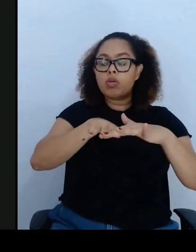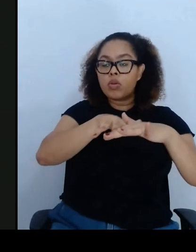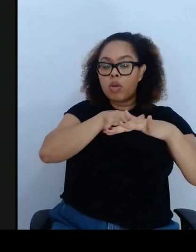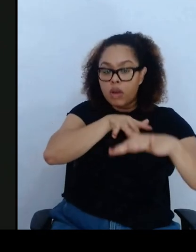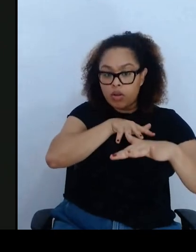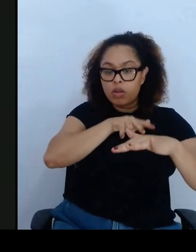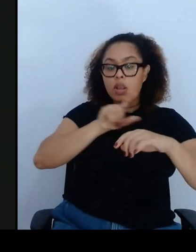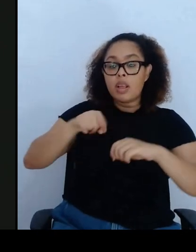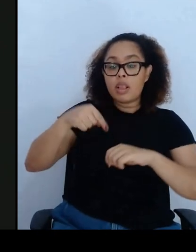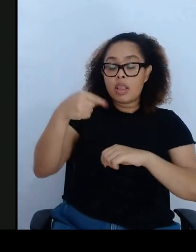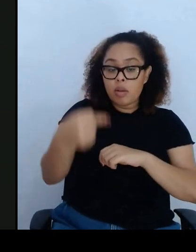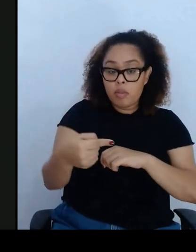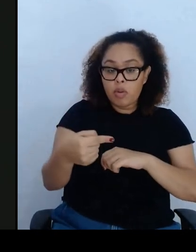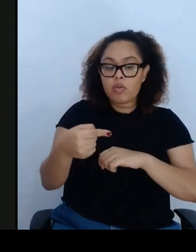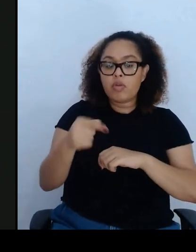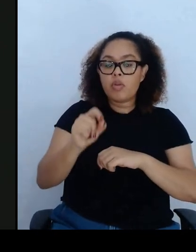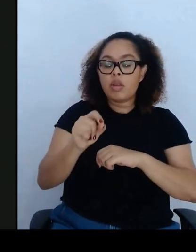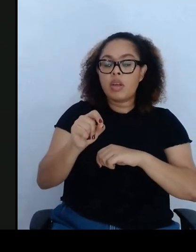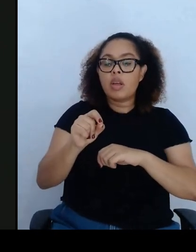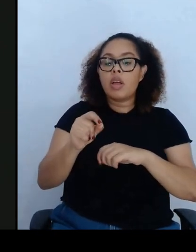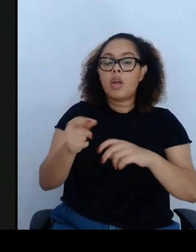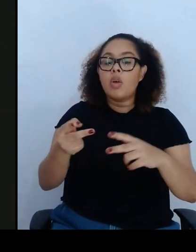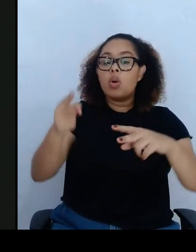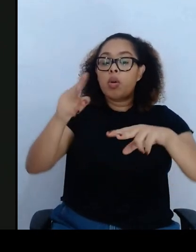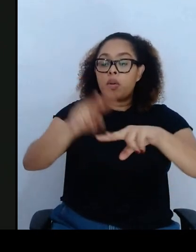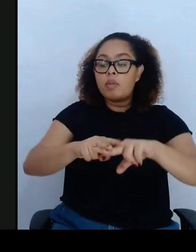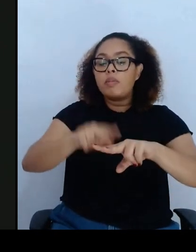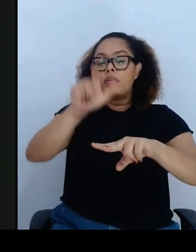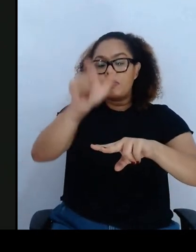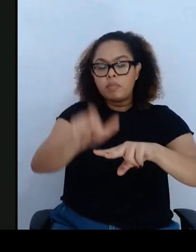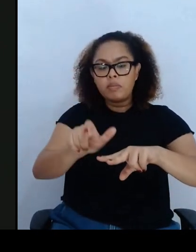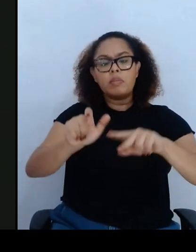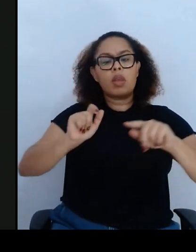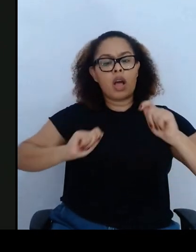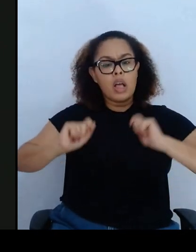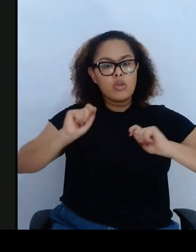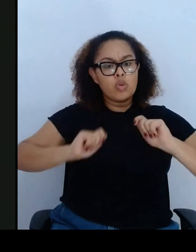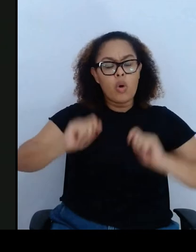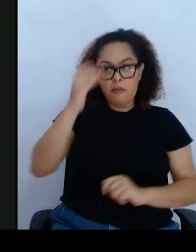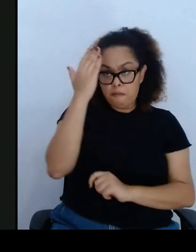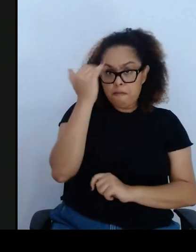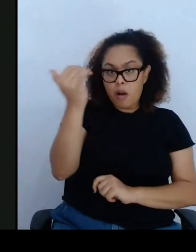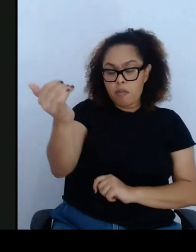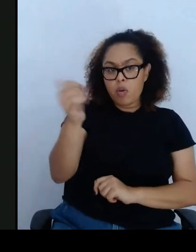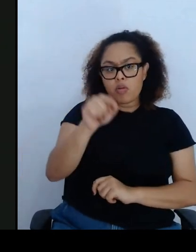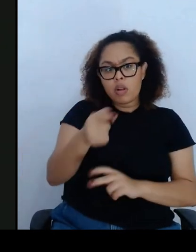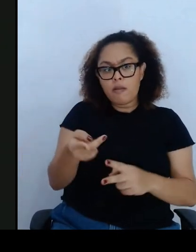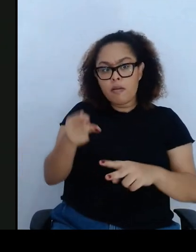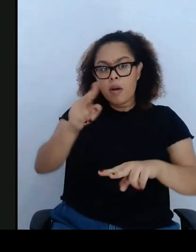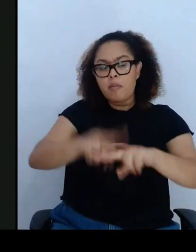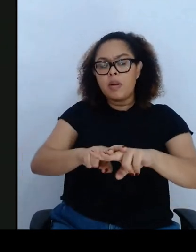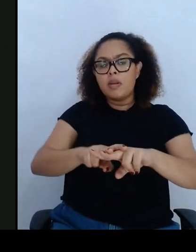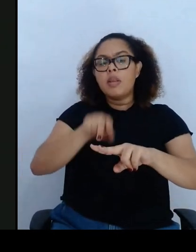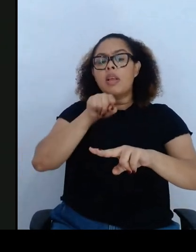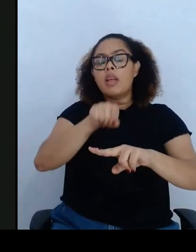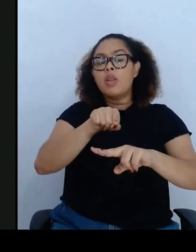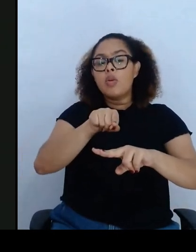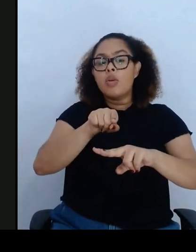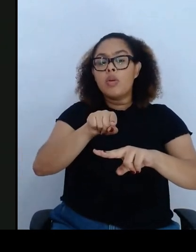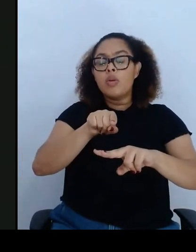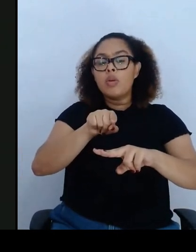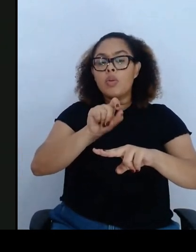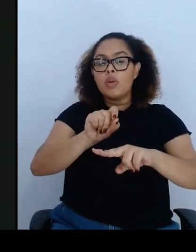a prisão de um ator muito famoso o ele tinha acabado de receber